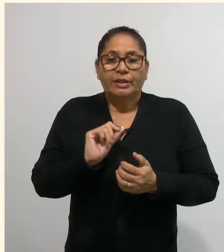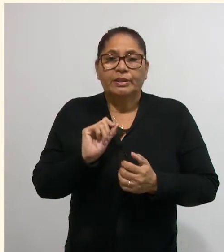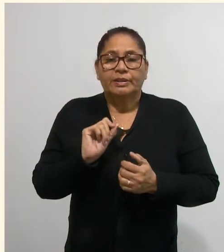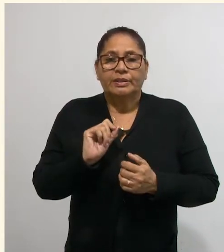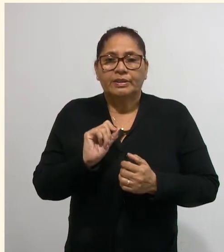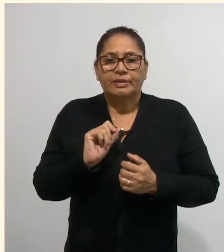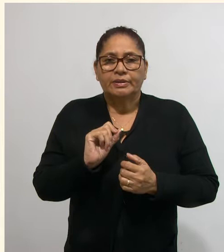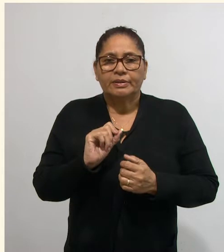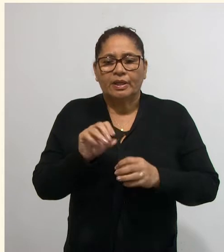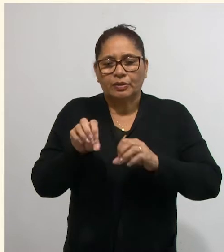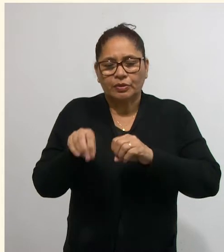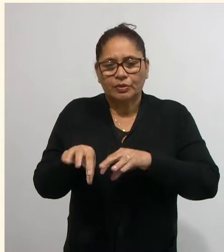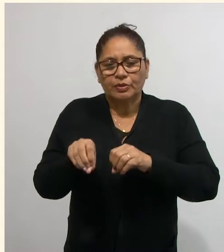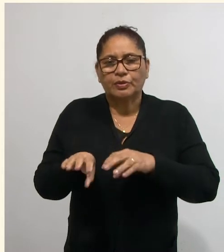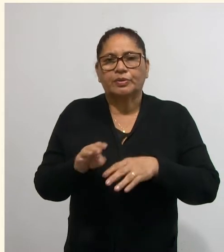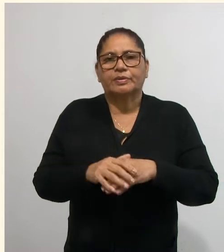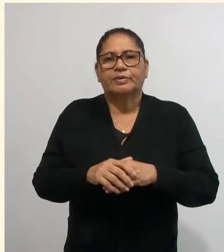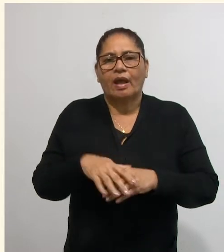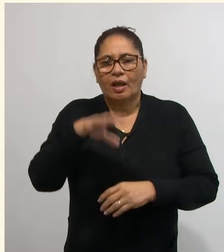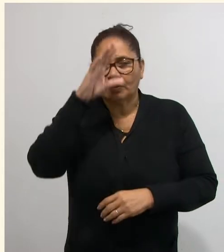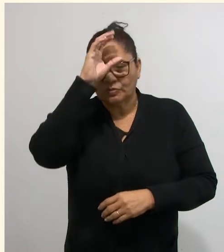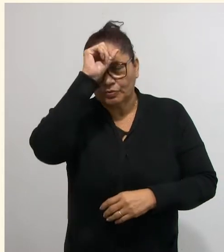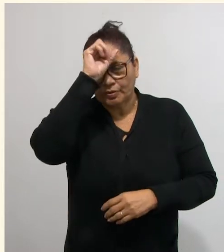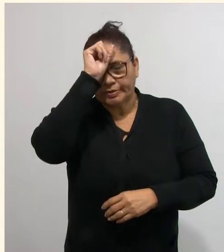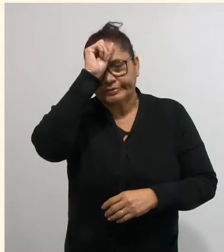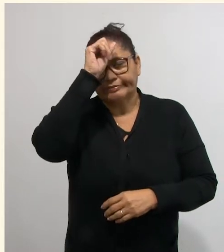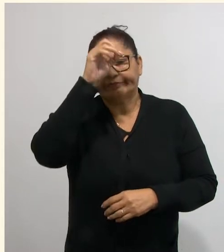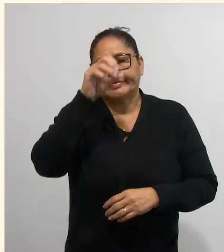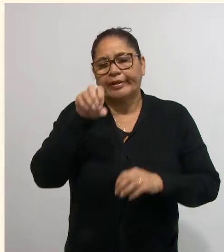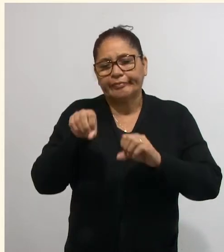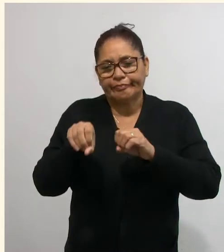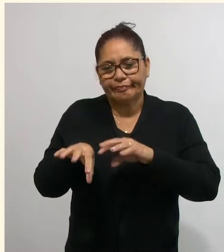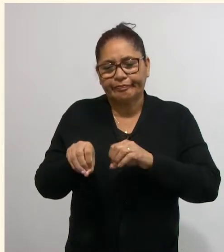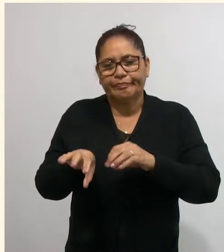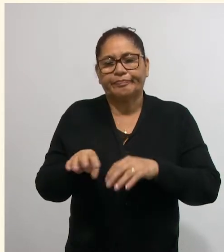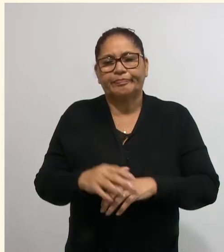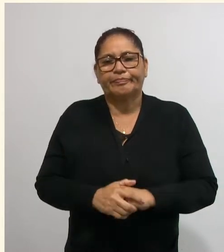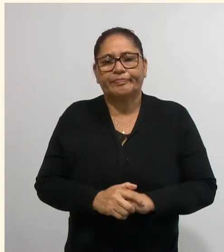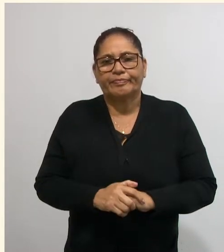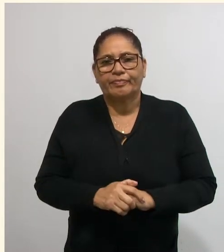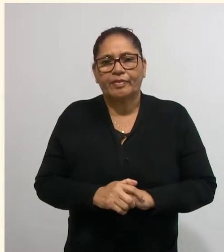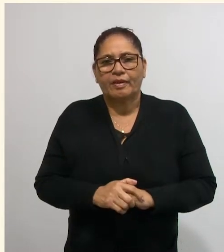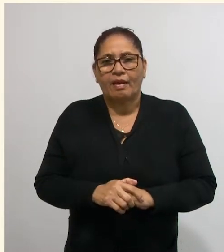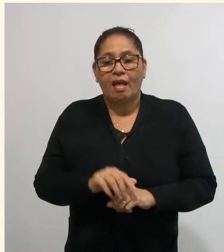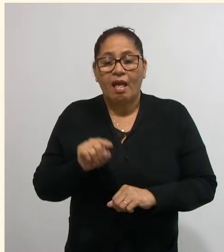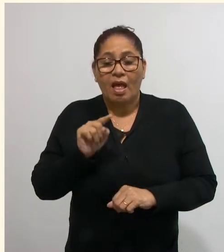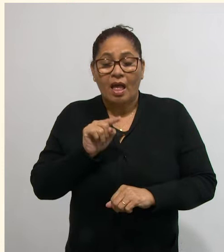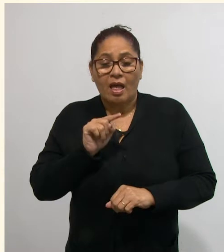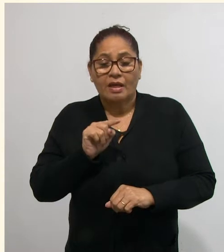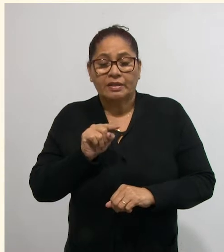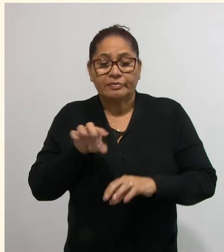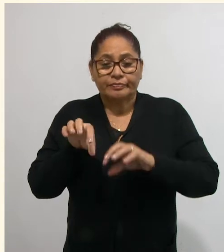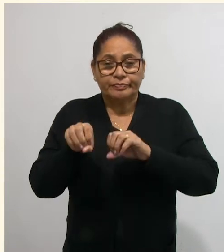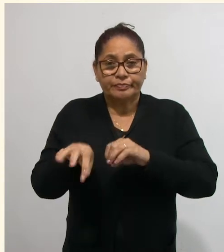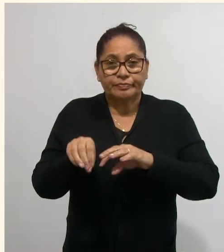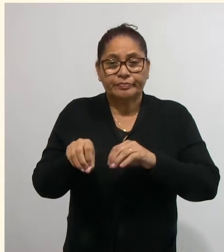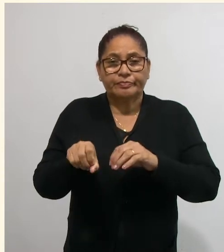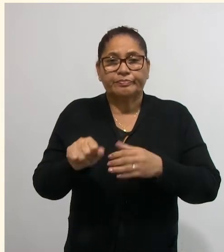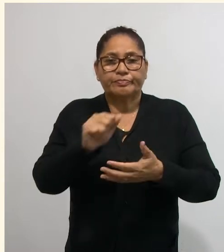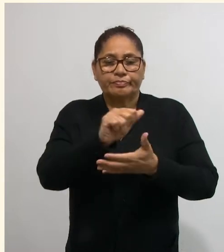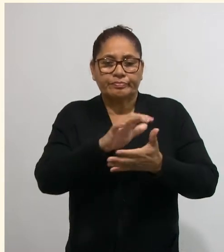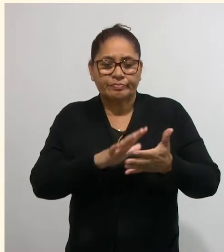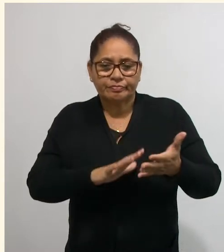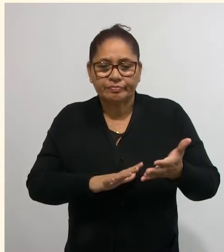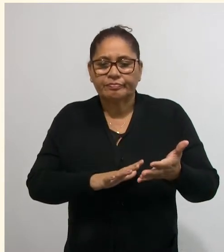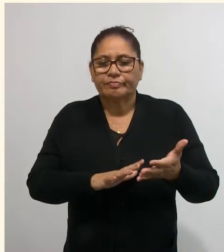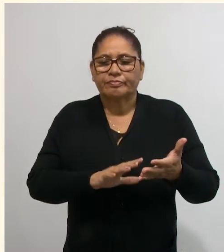sobre o ensino e depois sobre o aprender, né? Sobre o ensinar e o aprender. Então, esse ensino, ele é uma atividade de